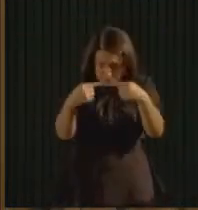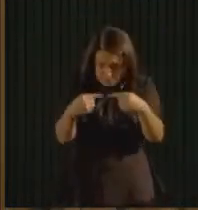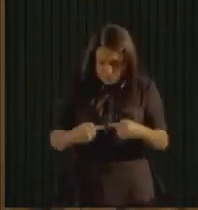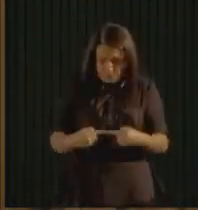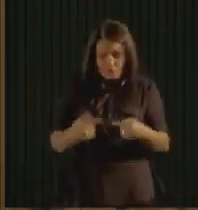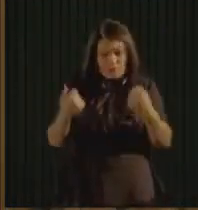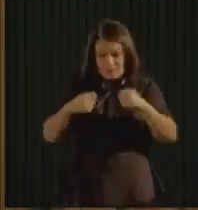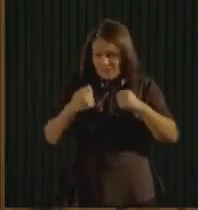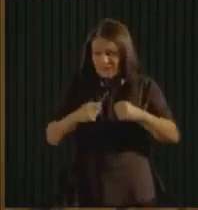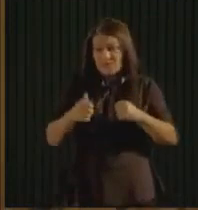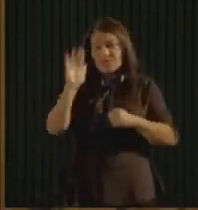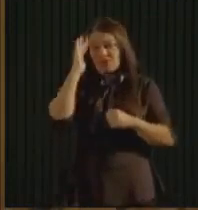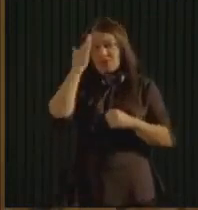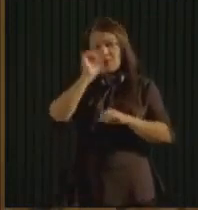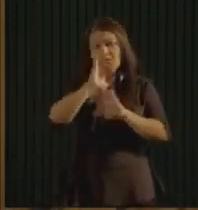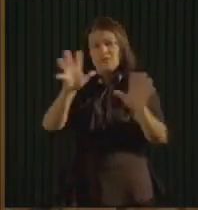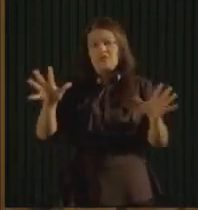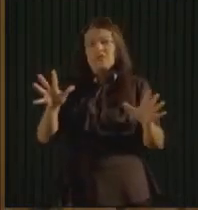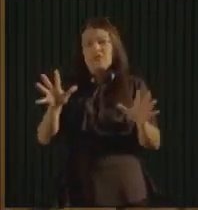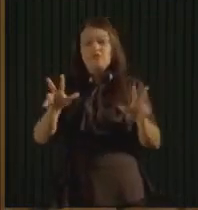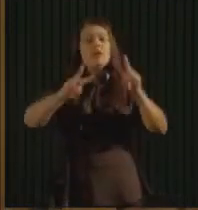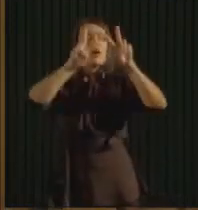vimos há pouco a